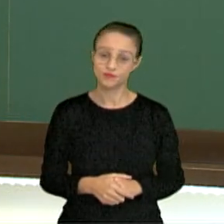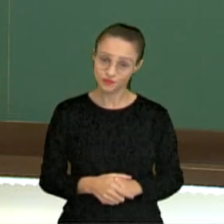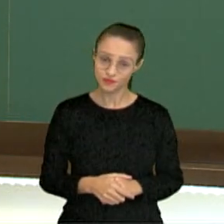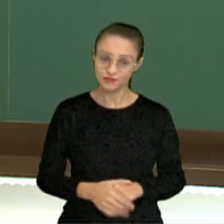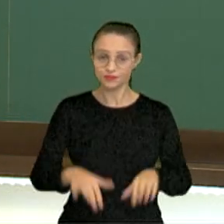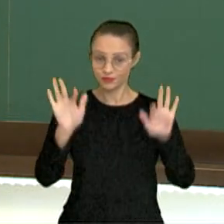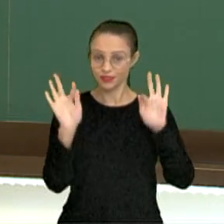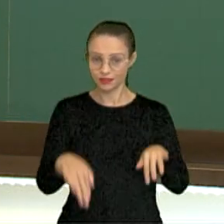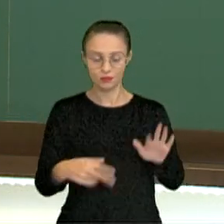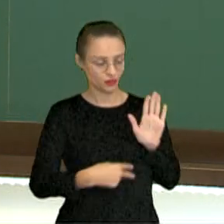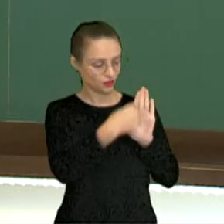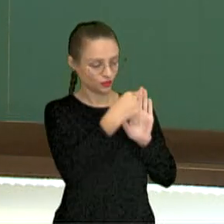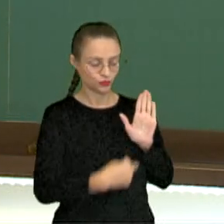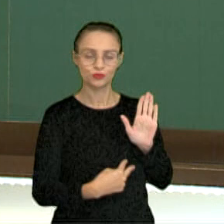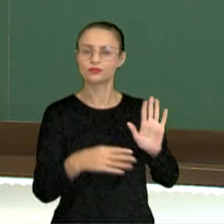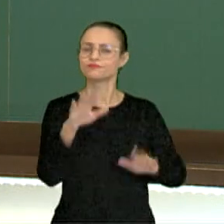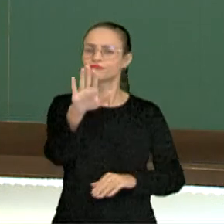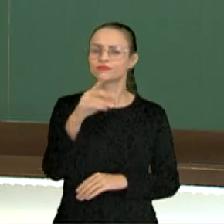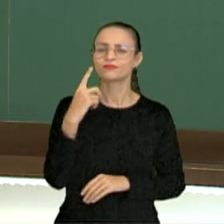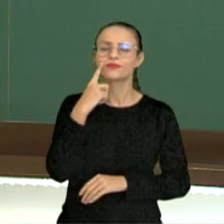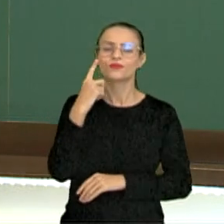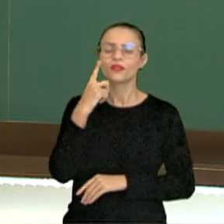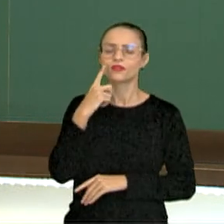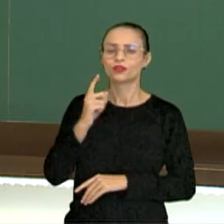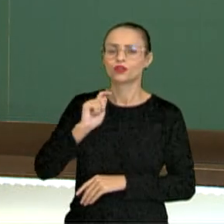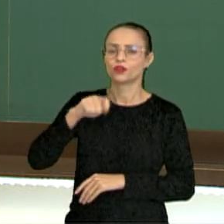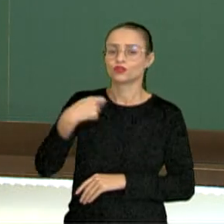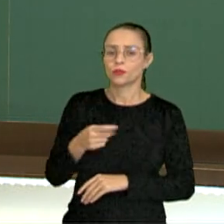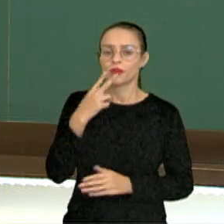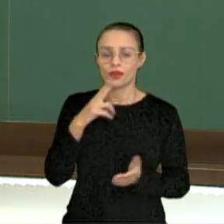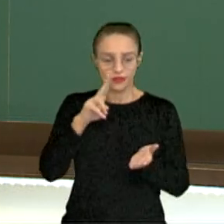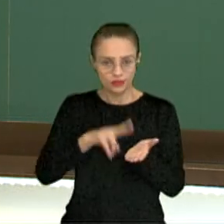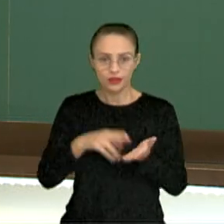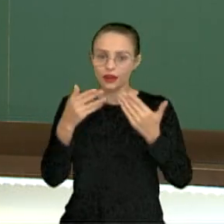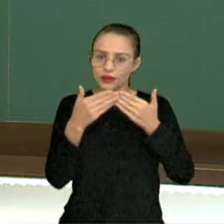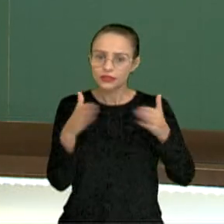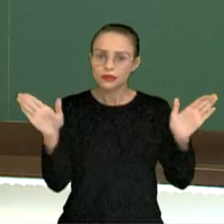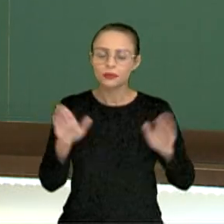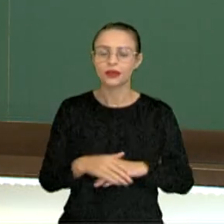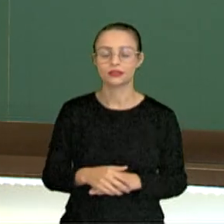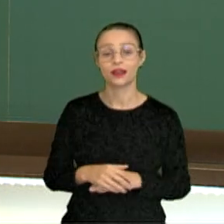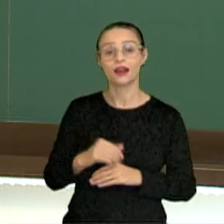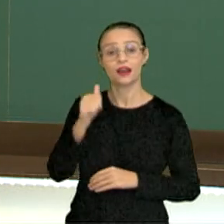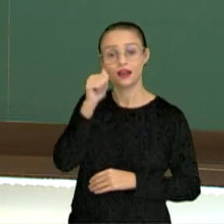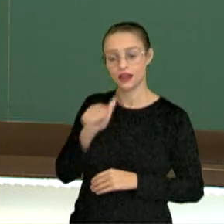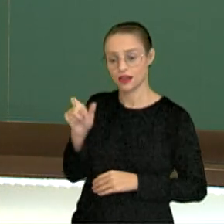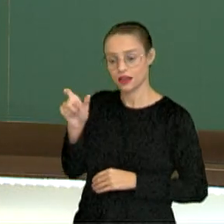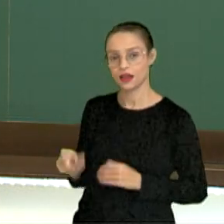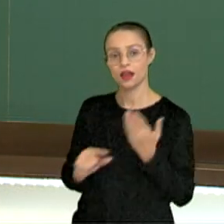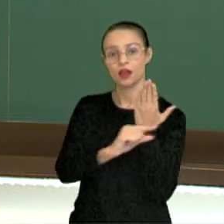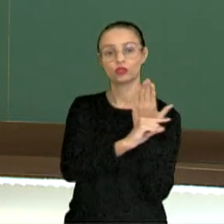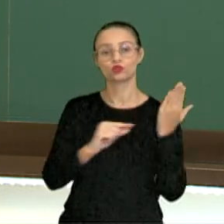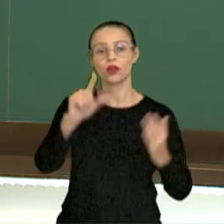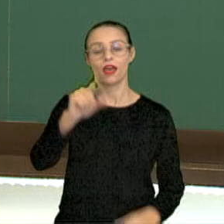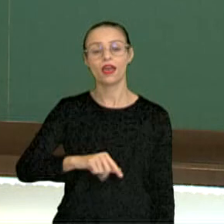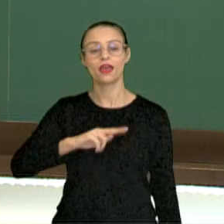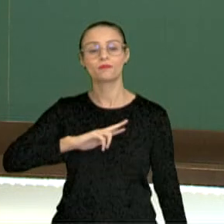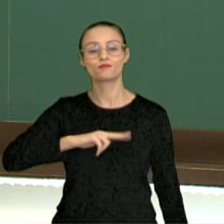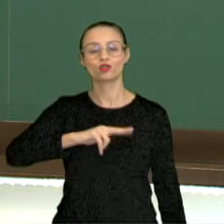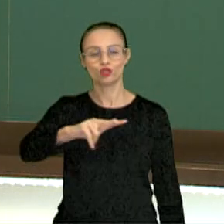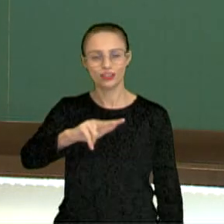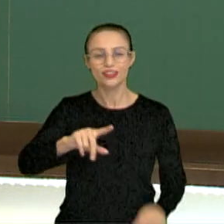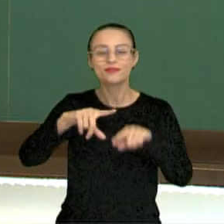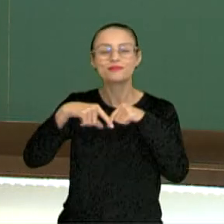Encerramos a leitura em uma parte a respeito desta carta aberta. A sua autora é portuguesa, por isso nós vemos